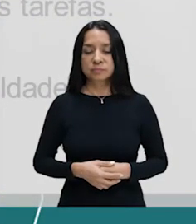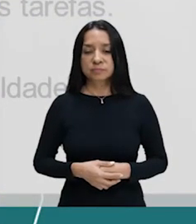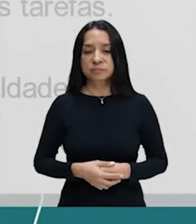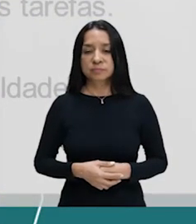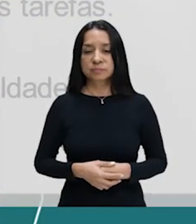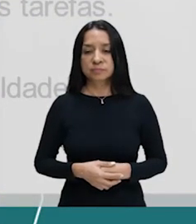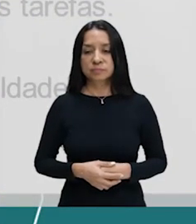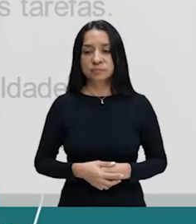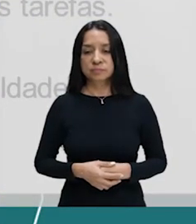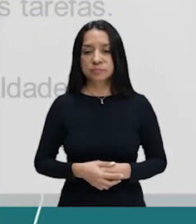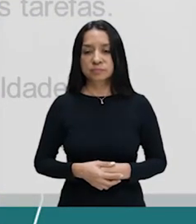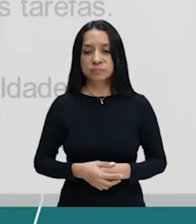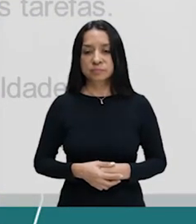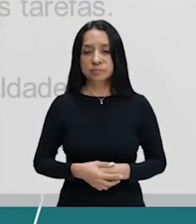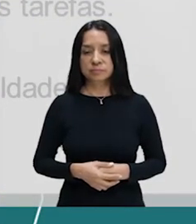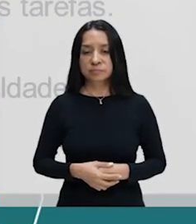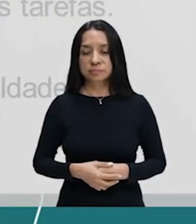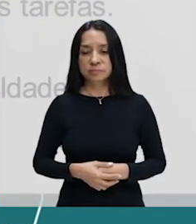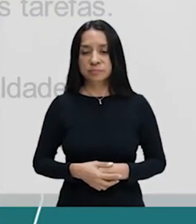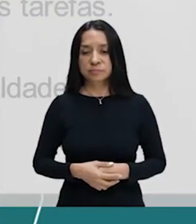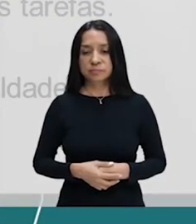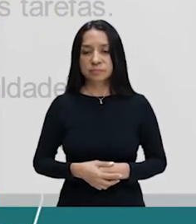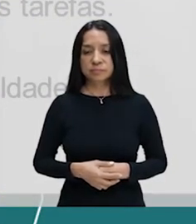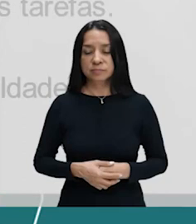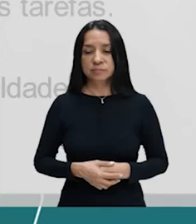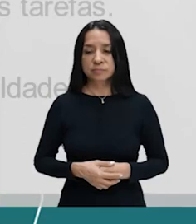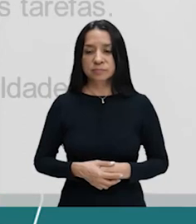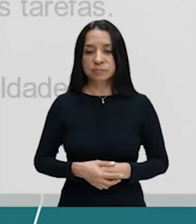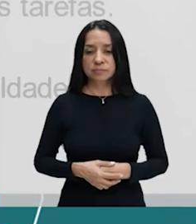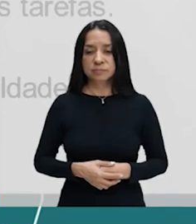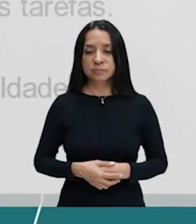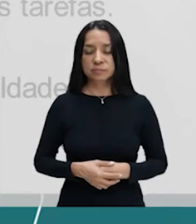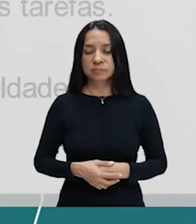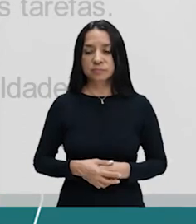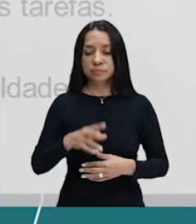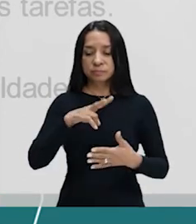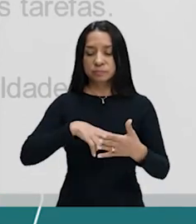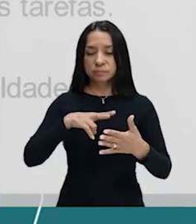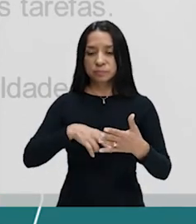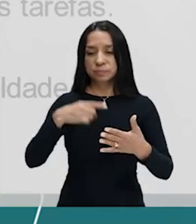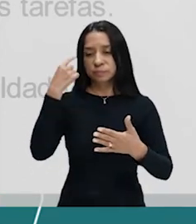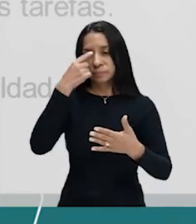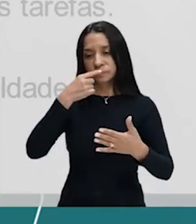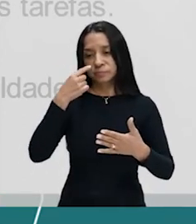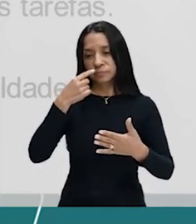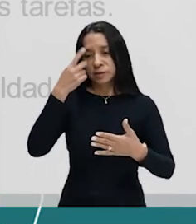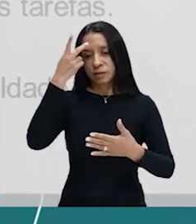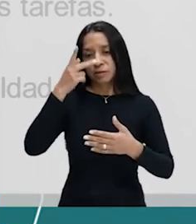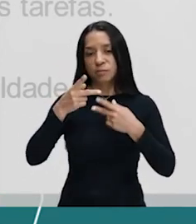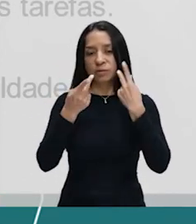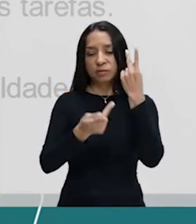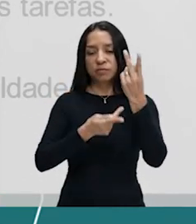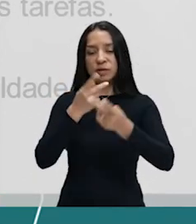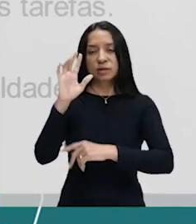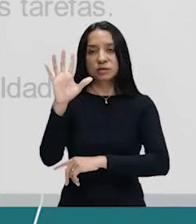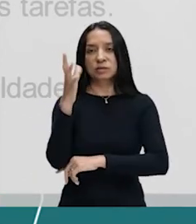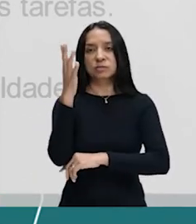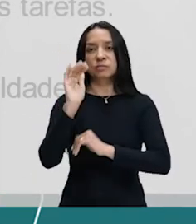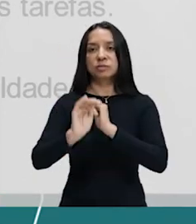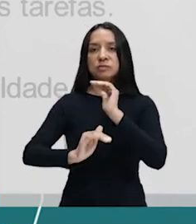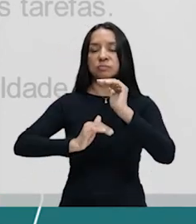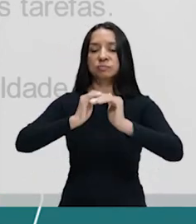Para hablar de acciones en desarrollo ou terminadas, ou seja, para falar de ações